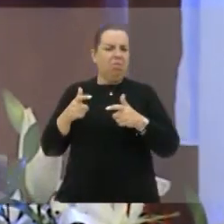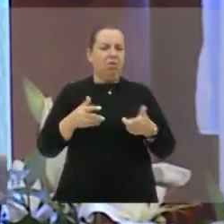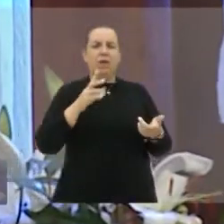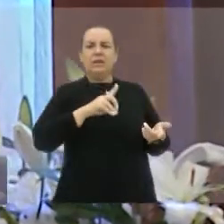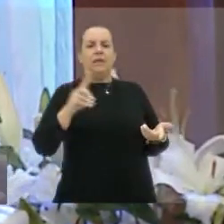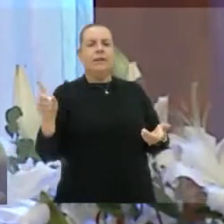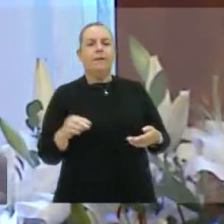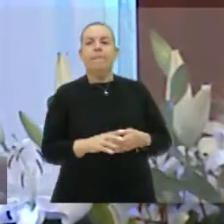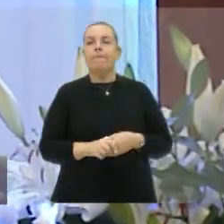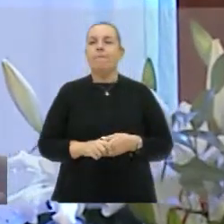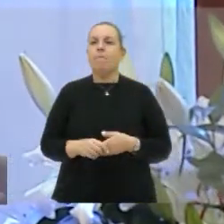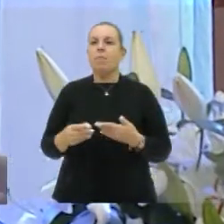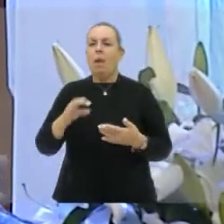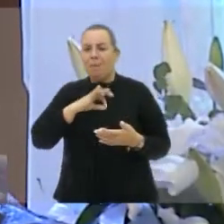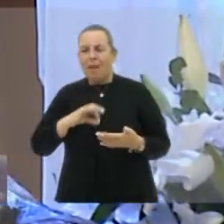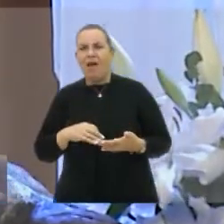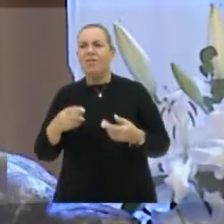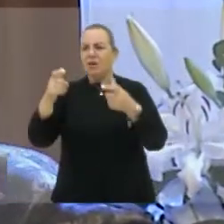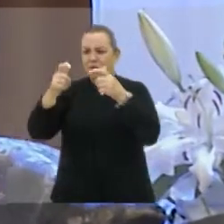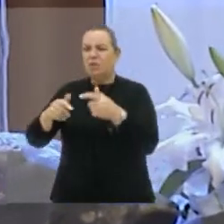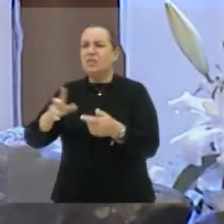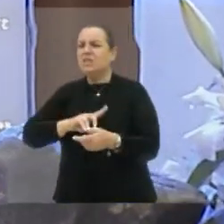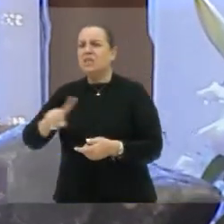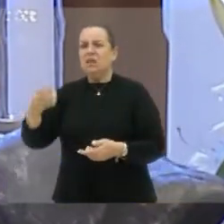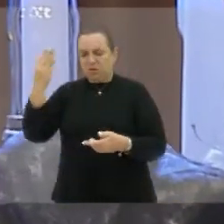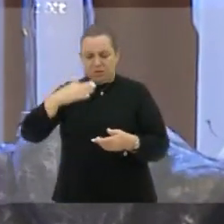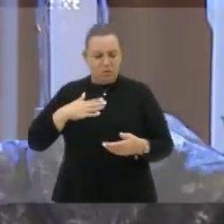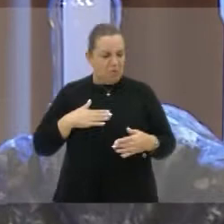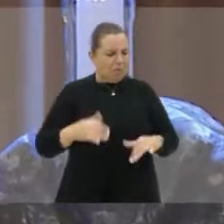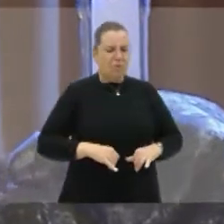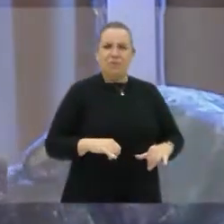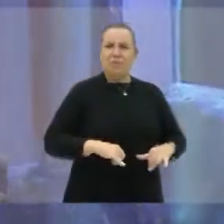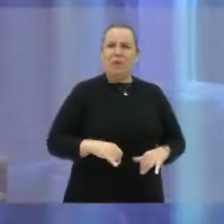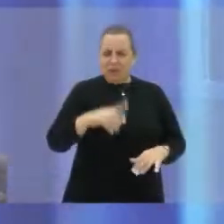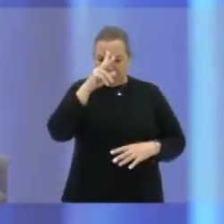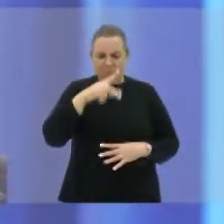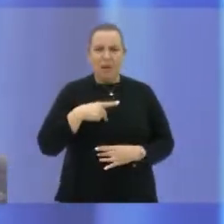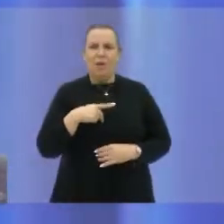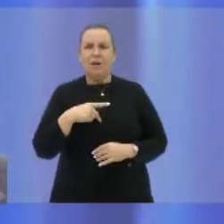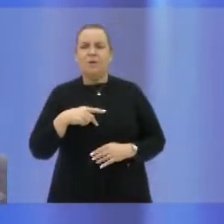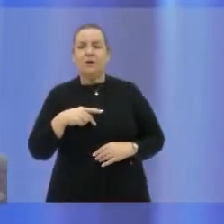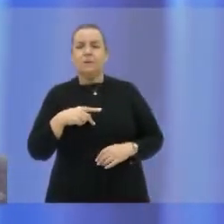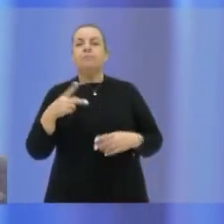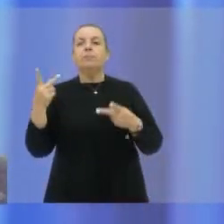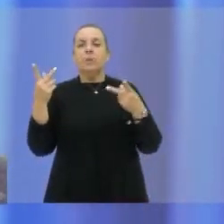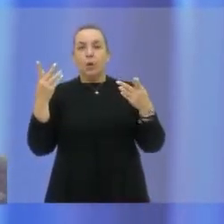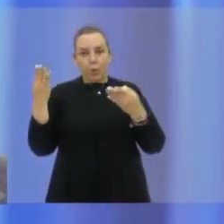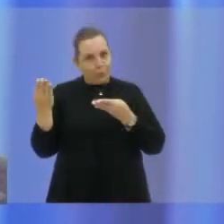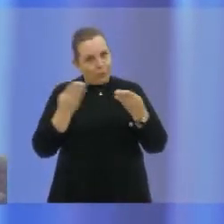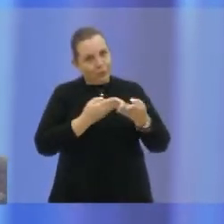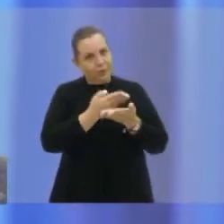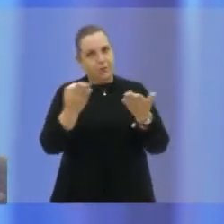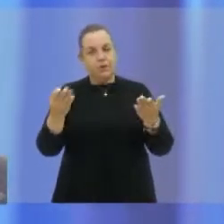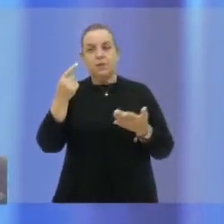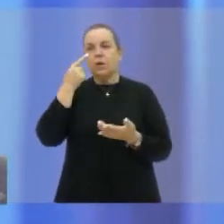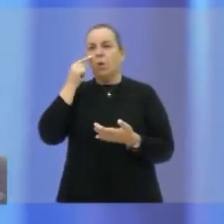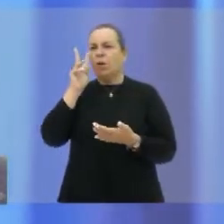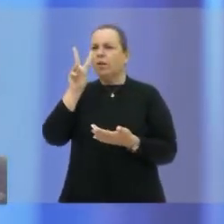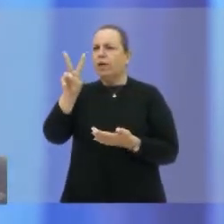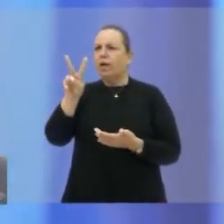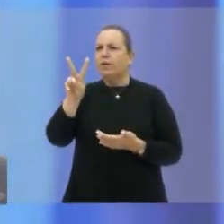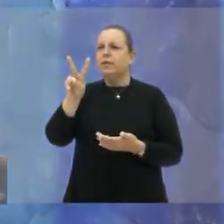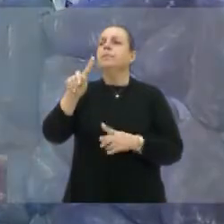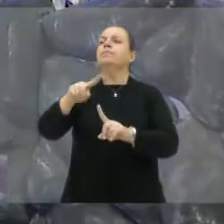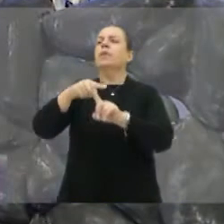Padre Kleber Leandro, onde está Deus diante do meu sofrimento? Eu convido a você a contemplar na